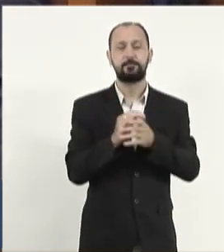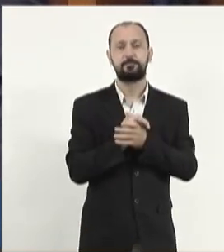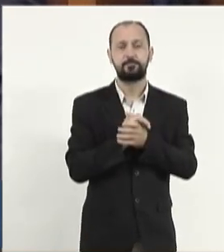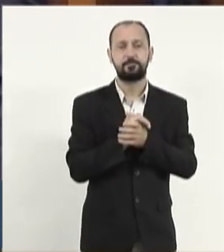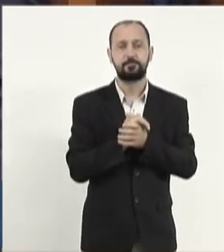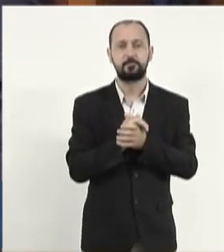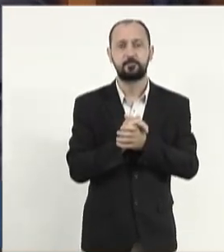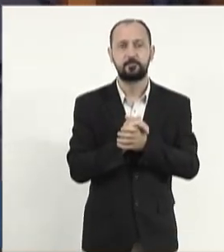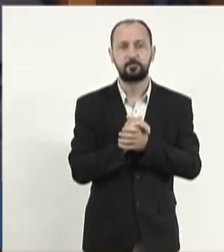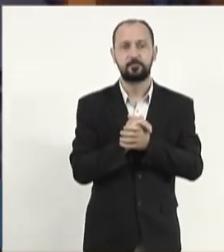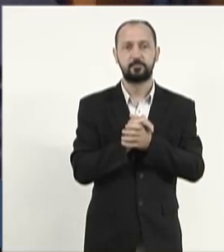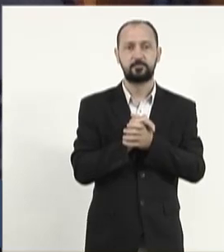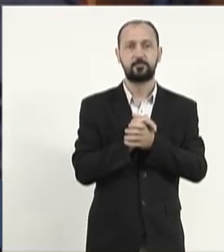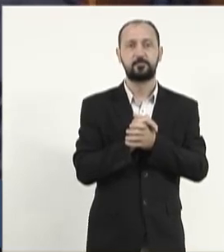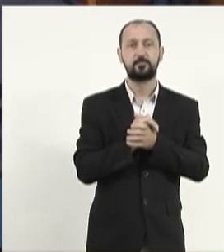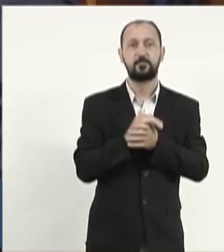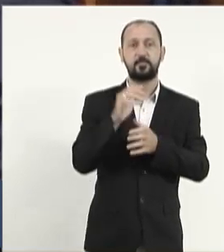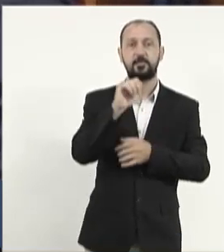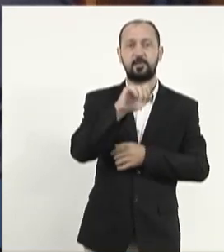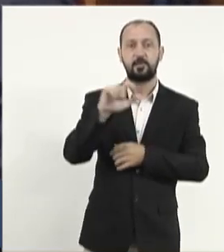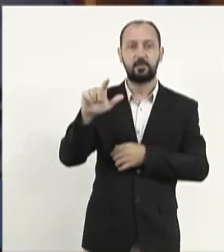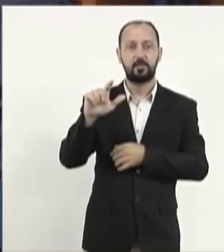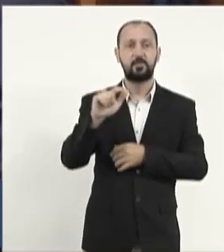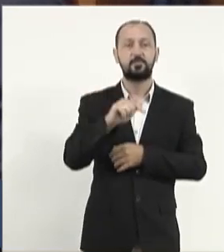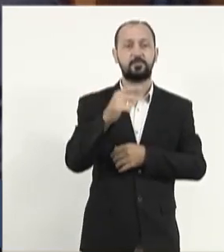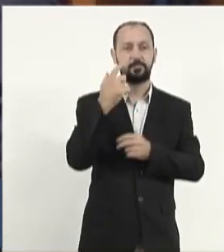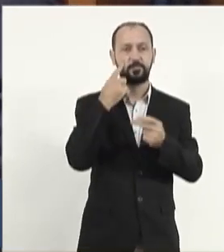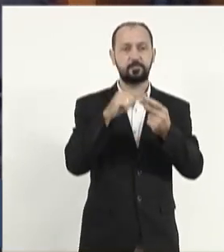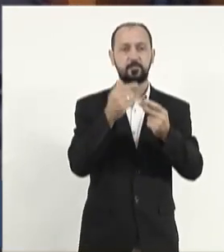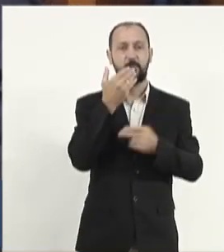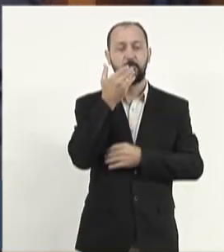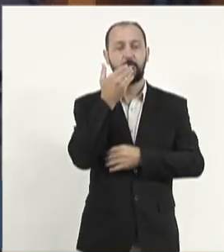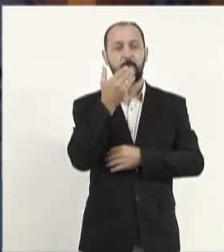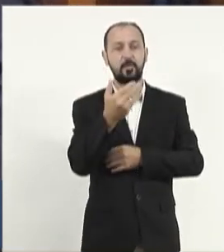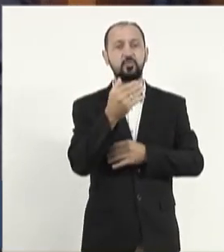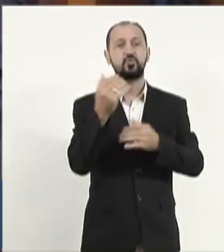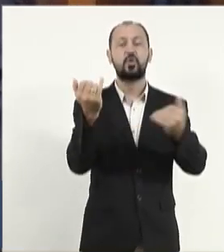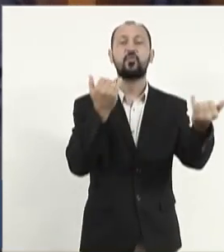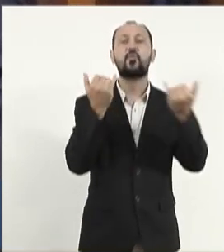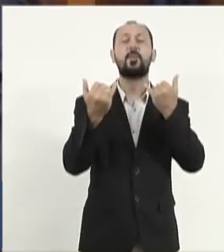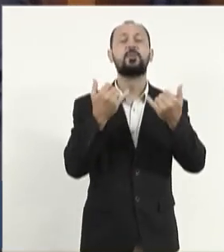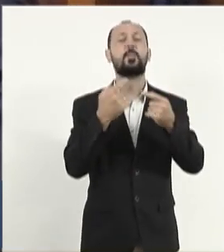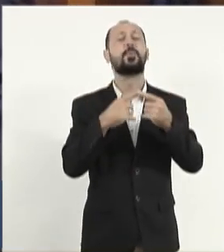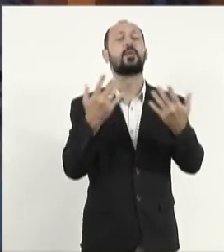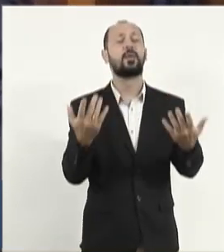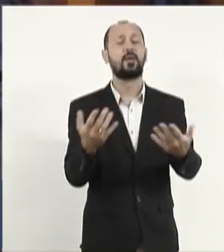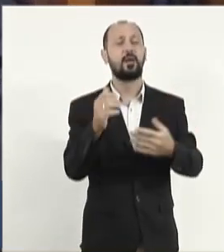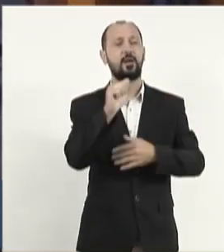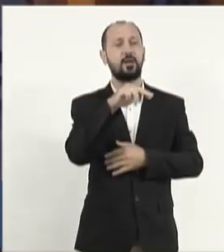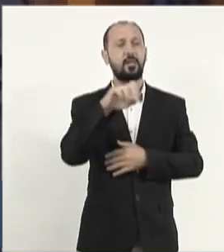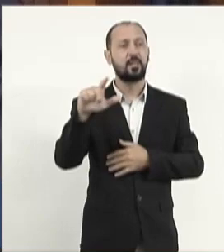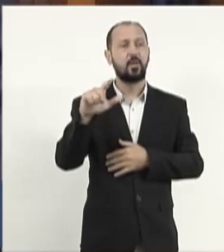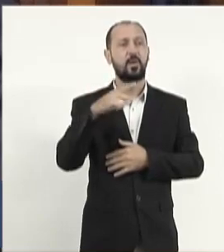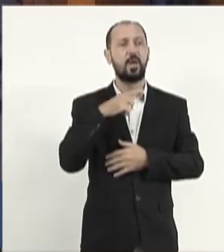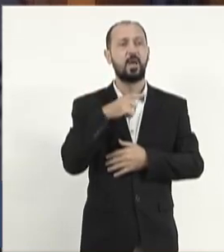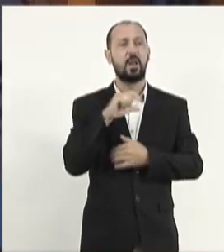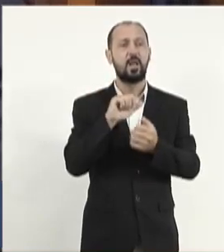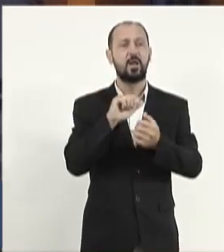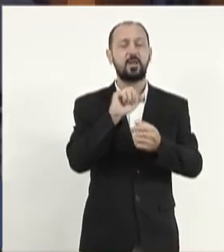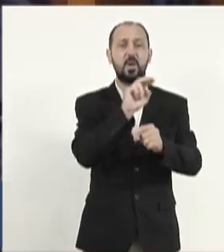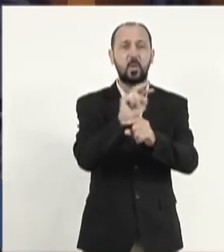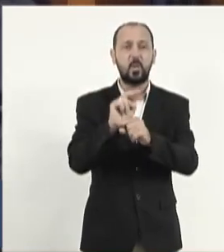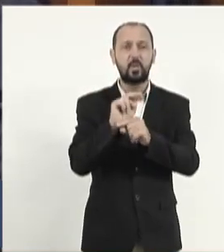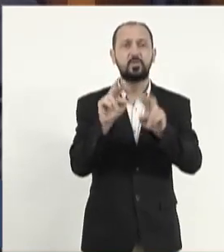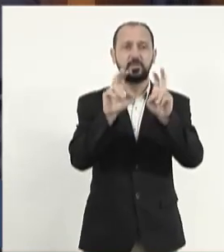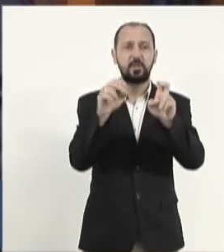temos que acionar a ANEEL, né? Nós temos que pedir informações para a ANEEL, porque, afinal de contas, é a agência reguladora, e